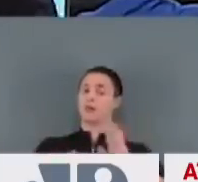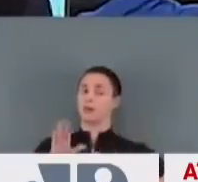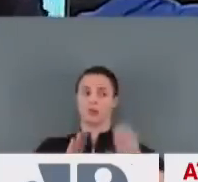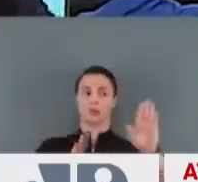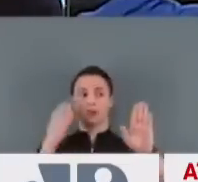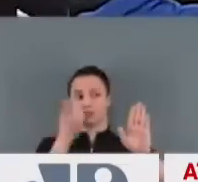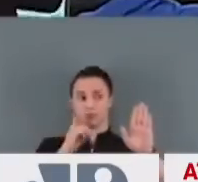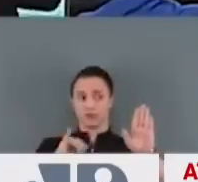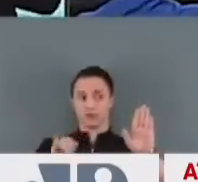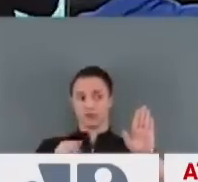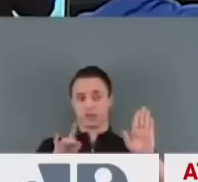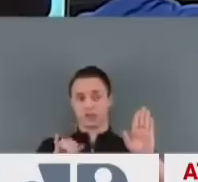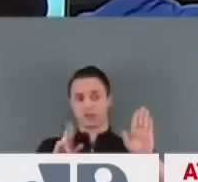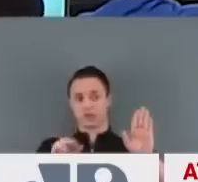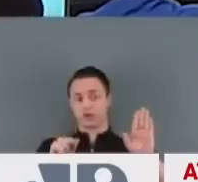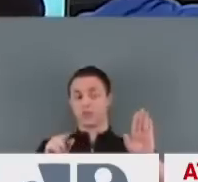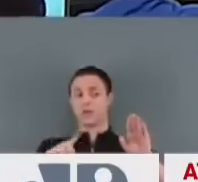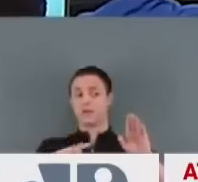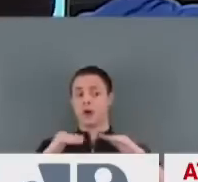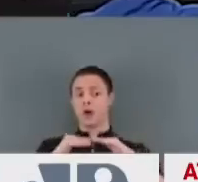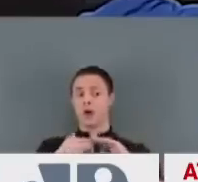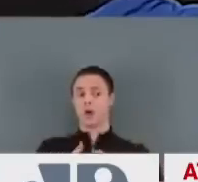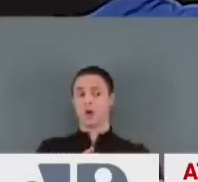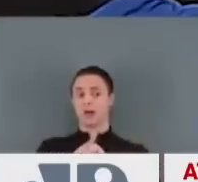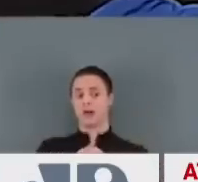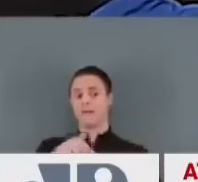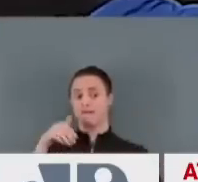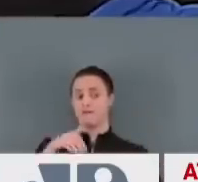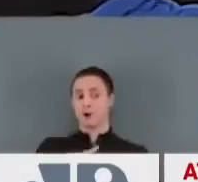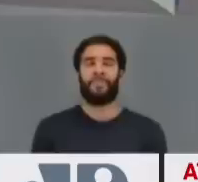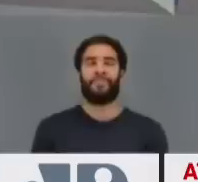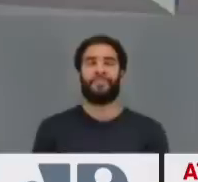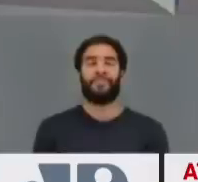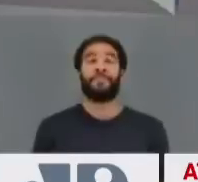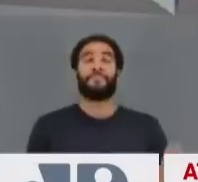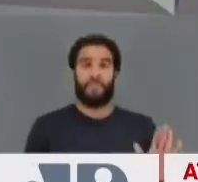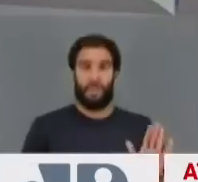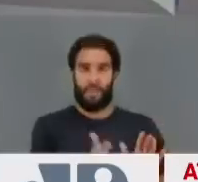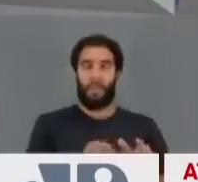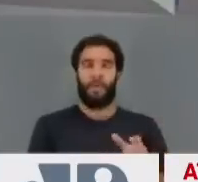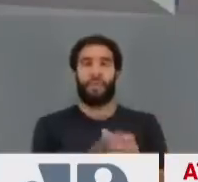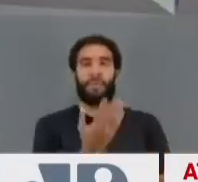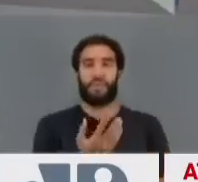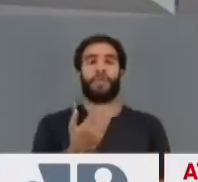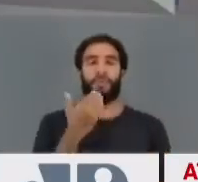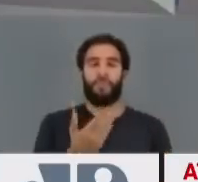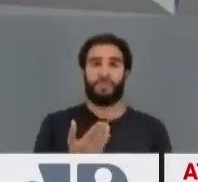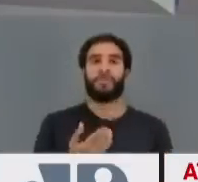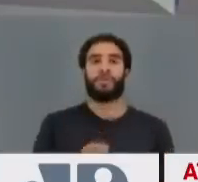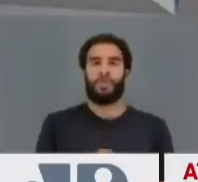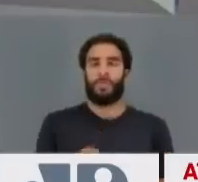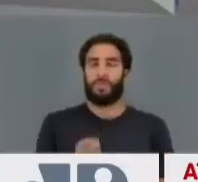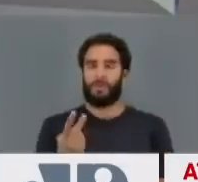Deputada Jandira Fegalho, o que houve aqui foi um acordo para apreciar o texto. No documento, com mais de 10 páginas,